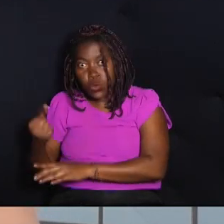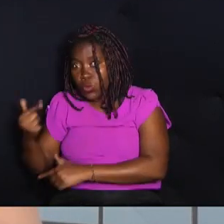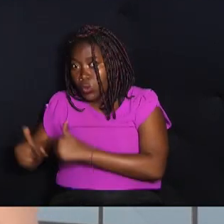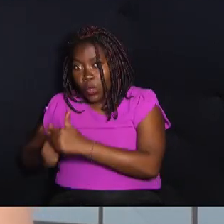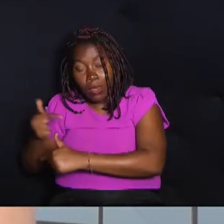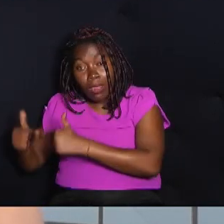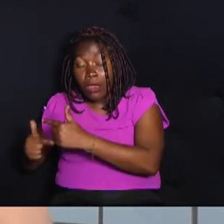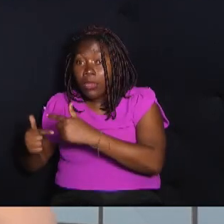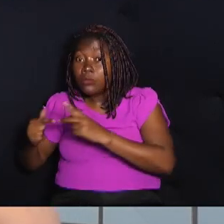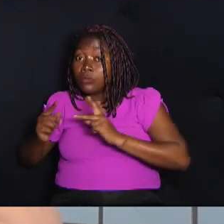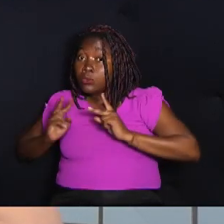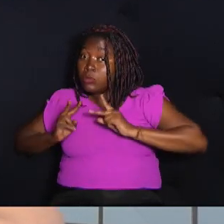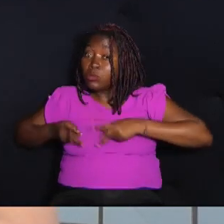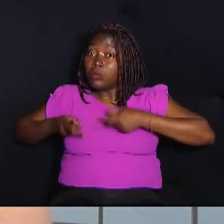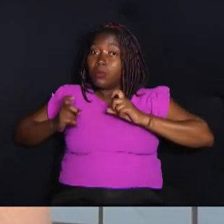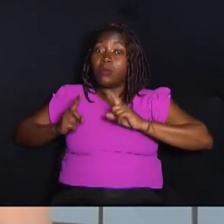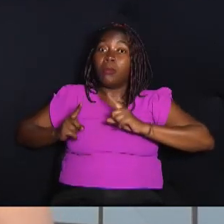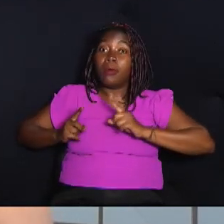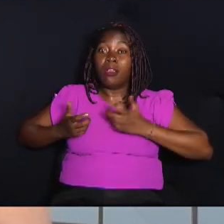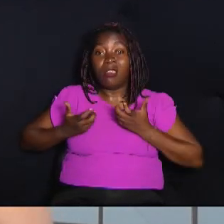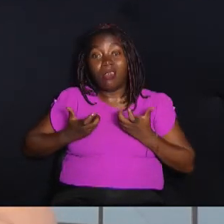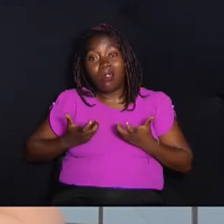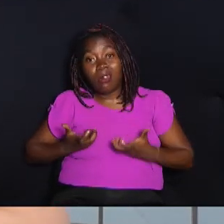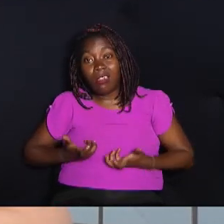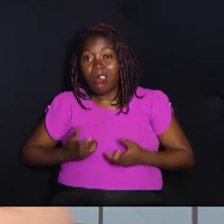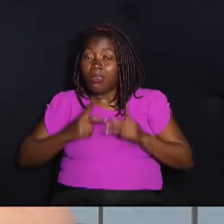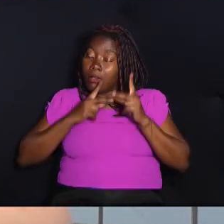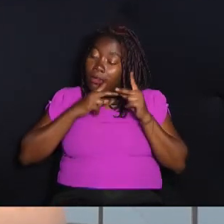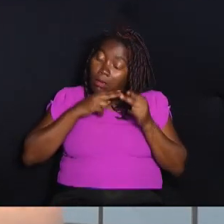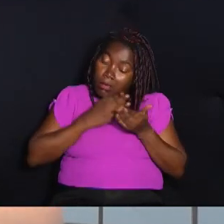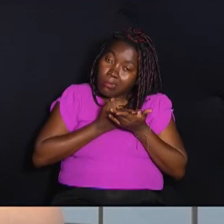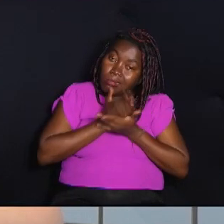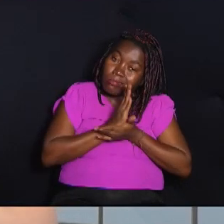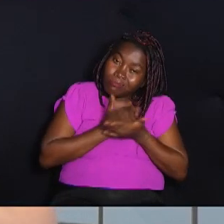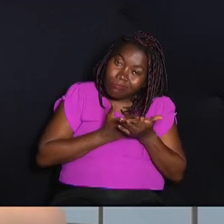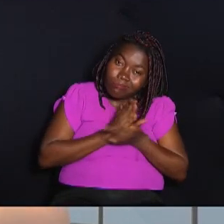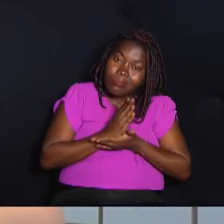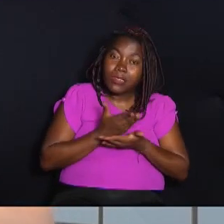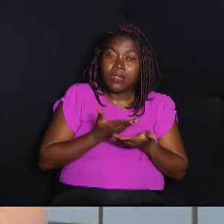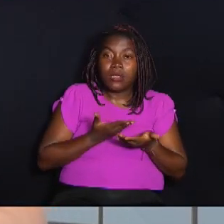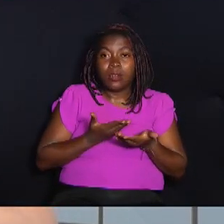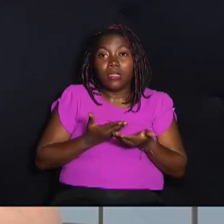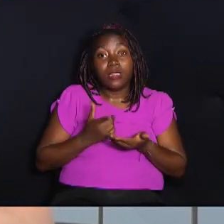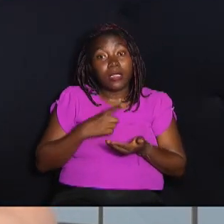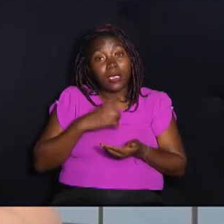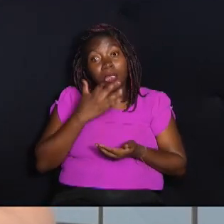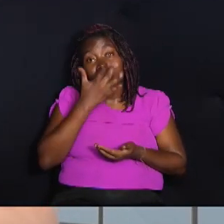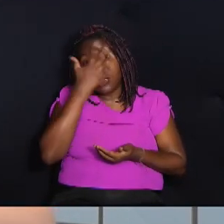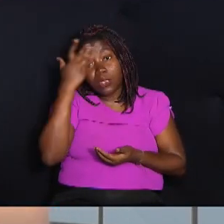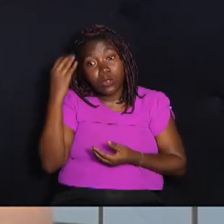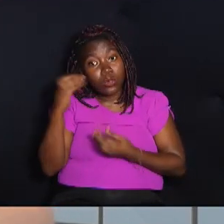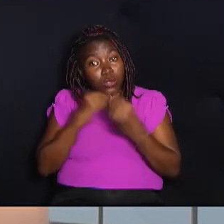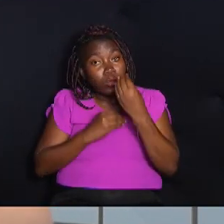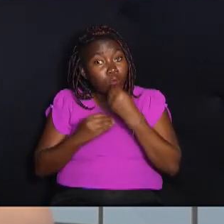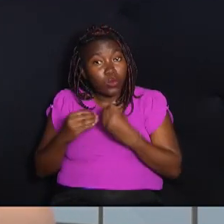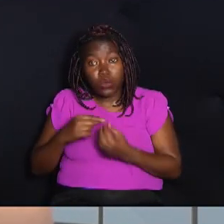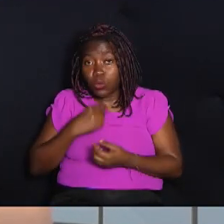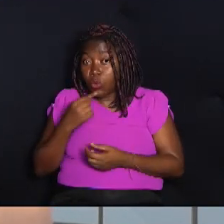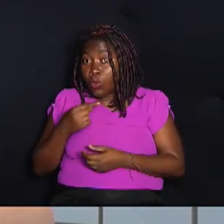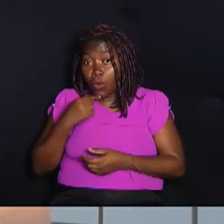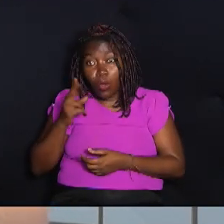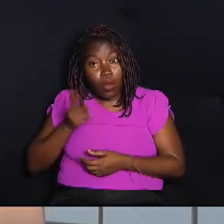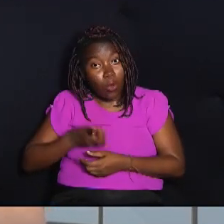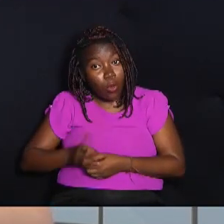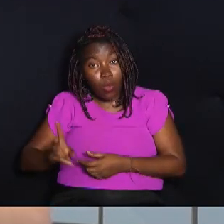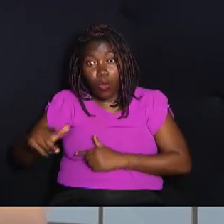dá conta do cansaço, das noites mal dormidas. Tem pessoas que não comem para continuar